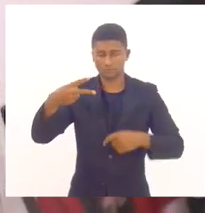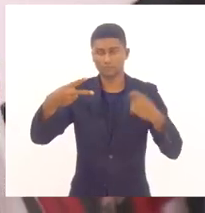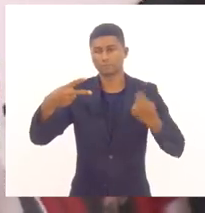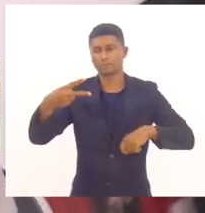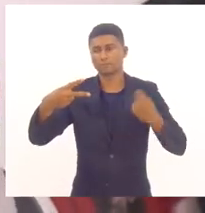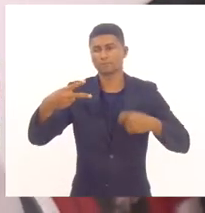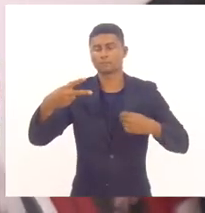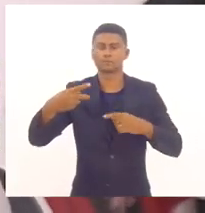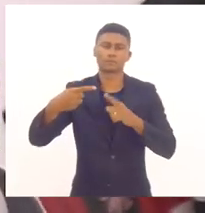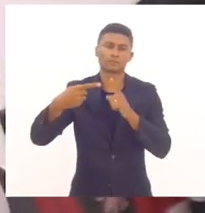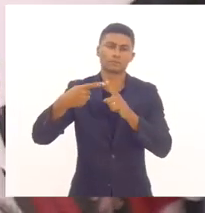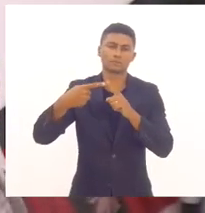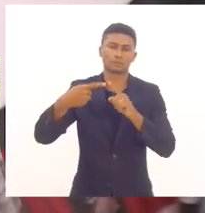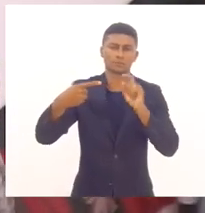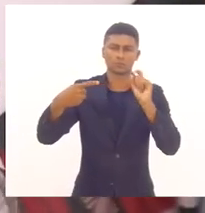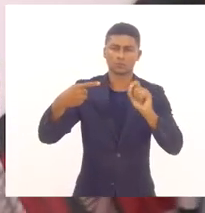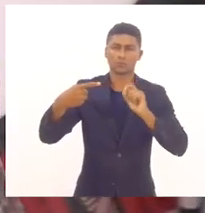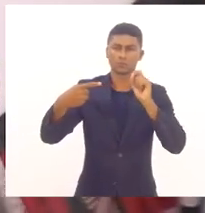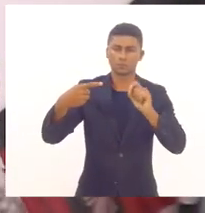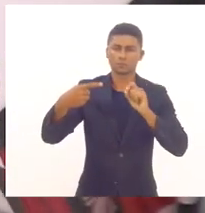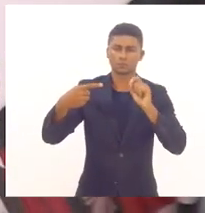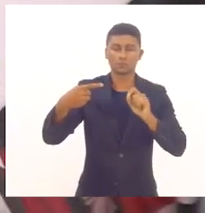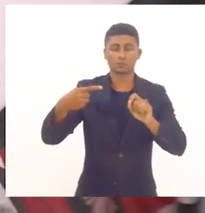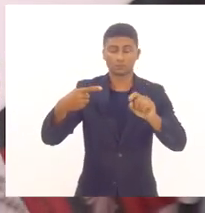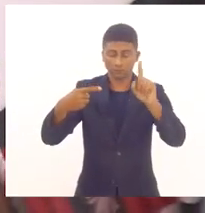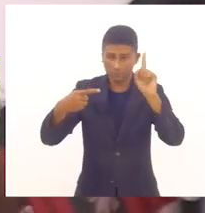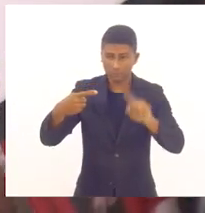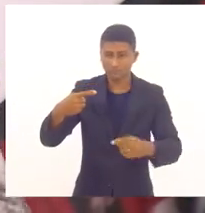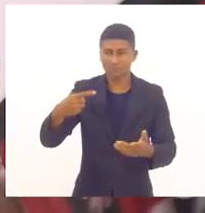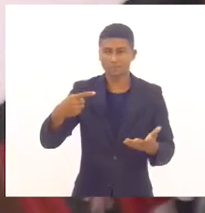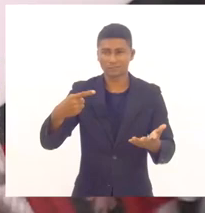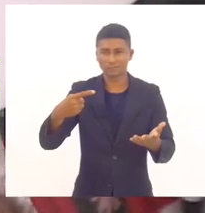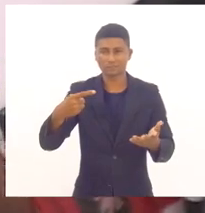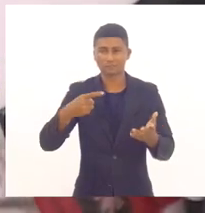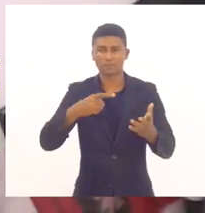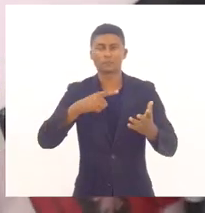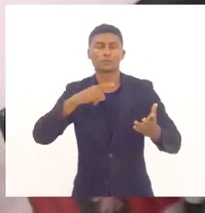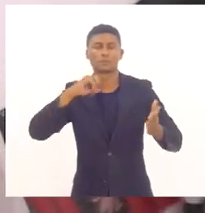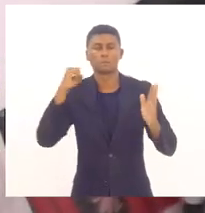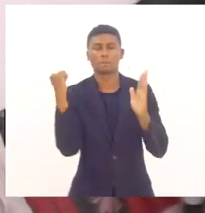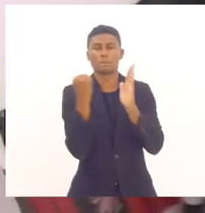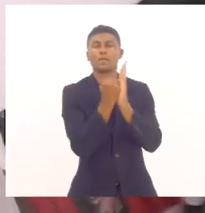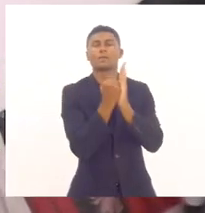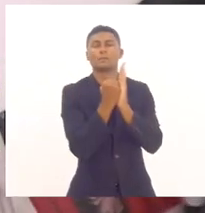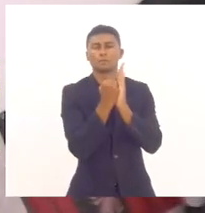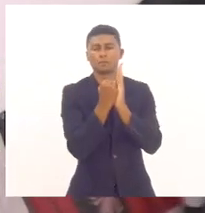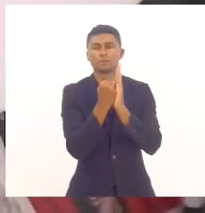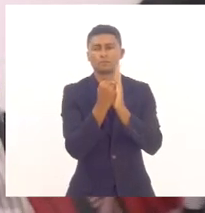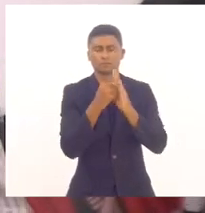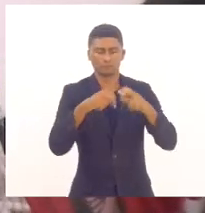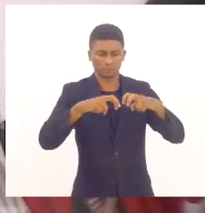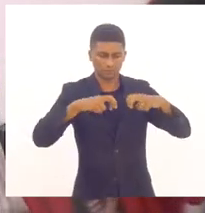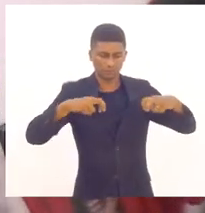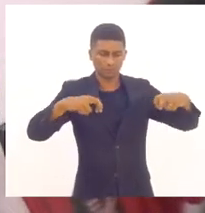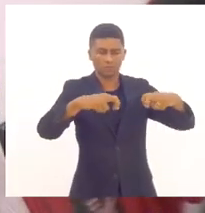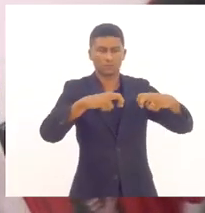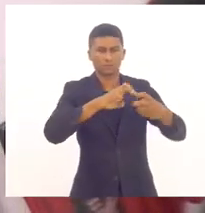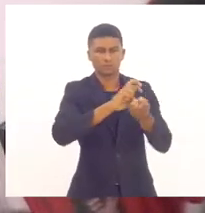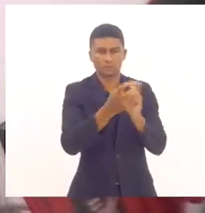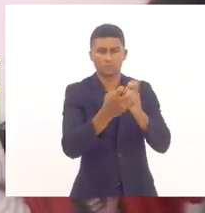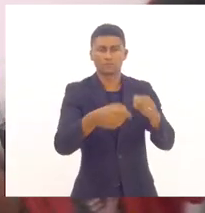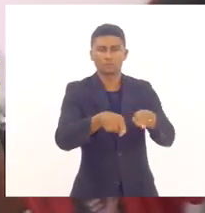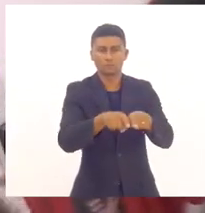Uma demanda é a demanda da salvaguarda do patrimônio imaterial, roda de capoeira e ofício de